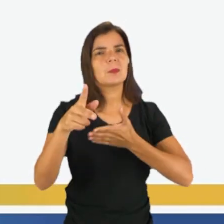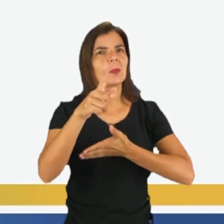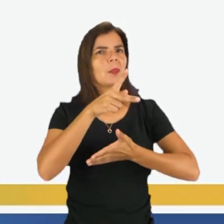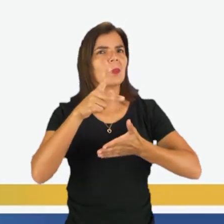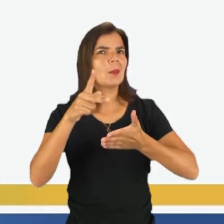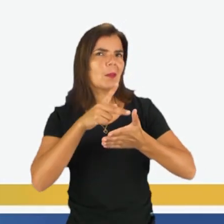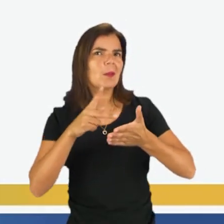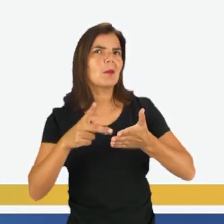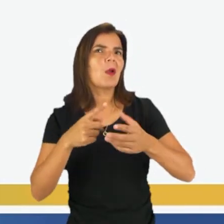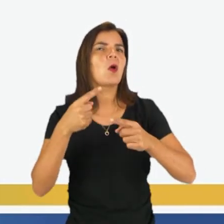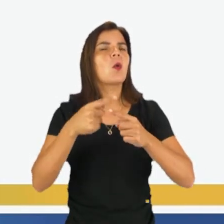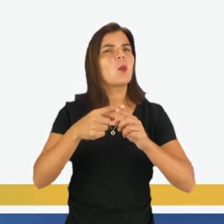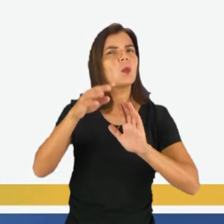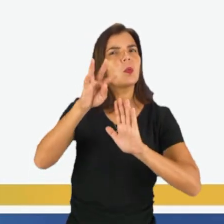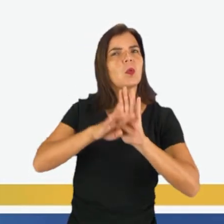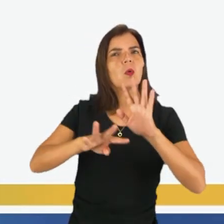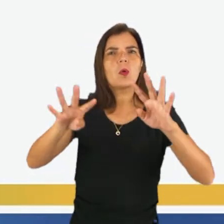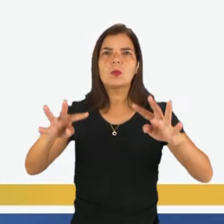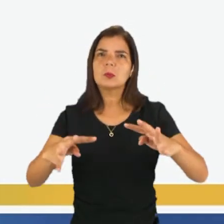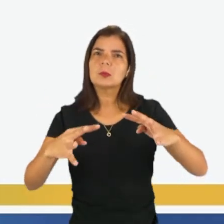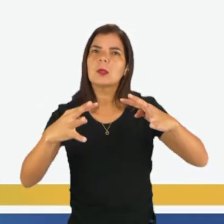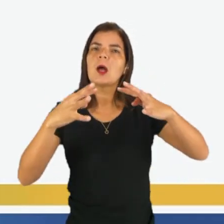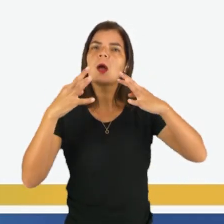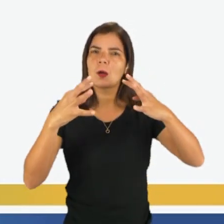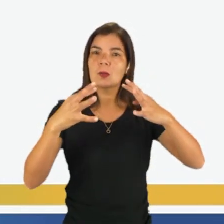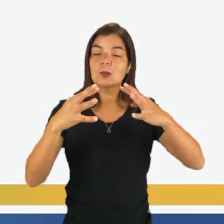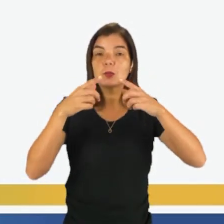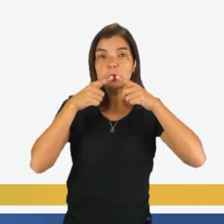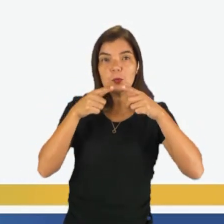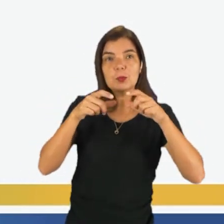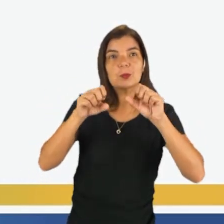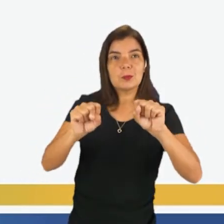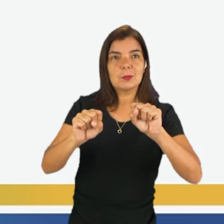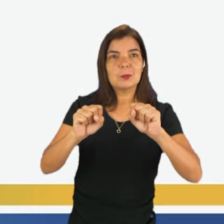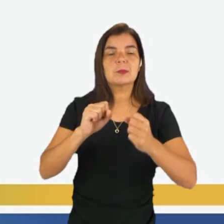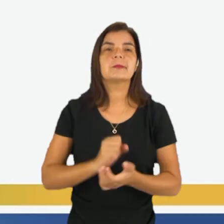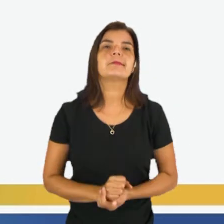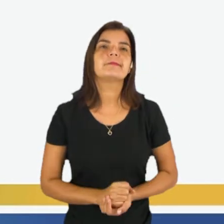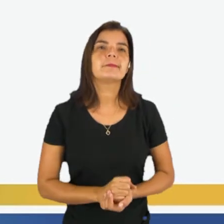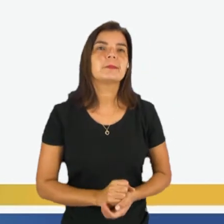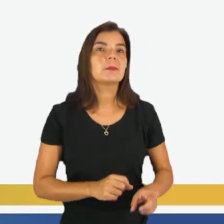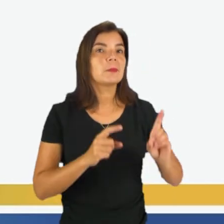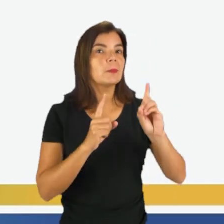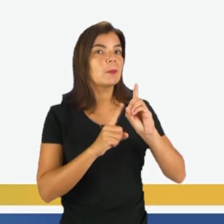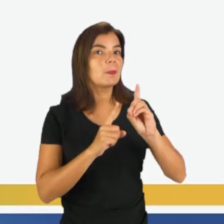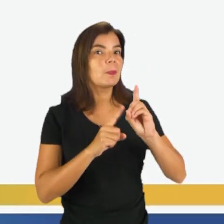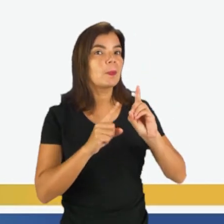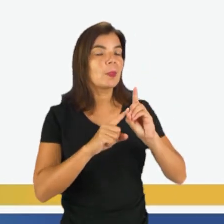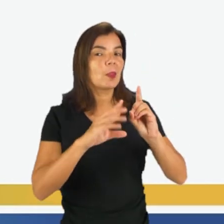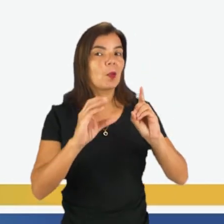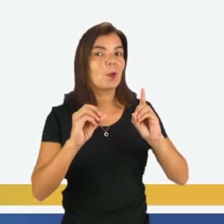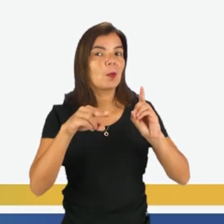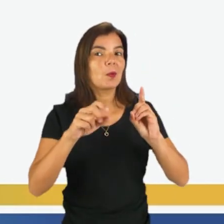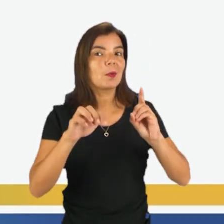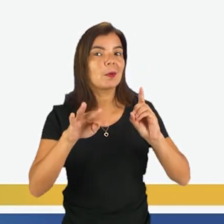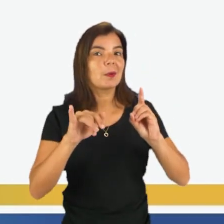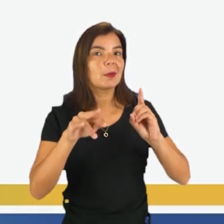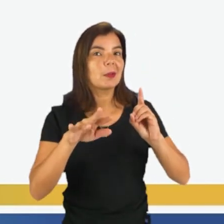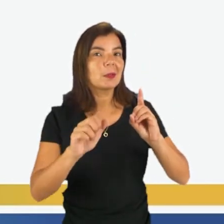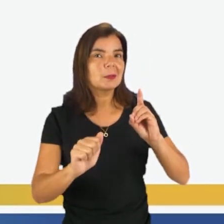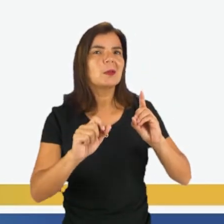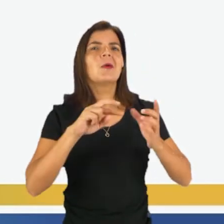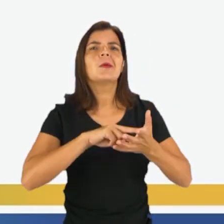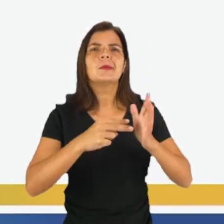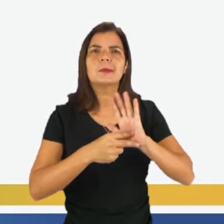C. Poética, porque o texto chama a atenção para os recursos de linguagem. D.